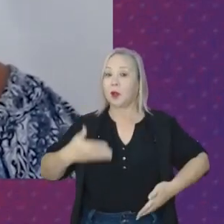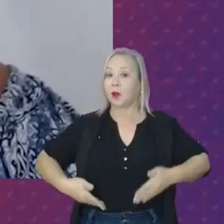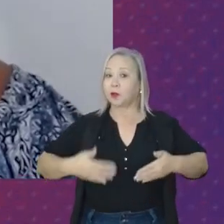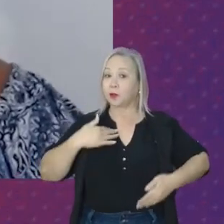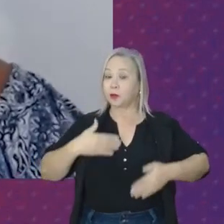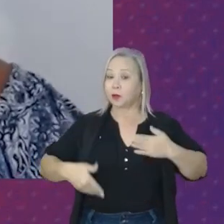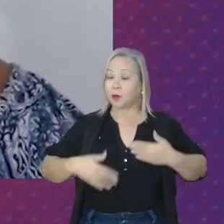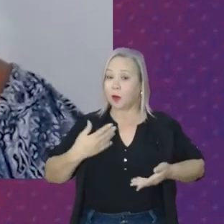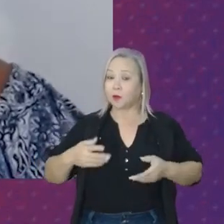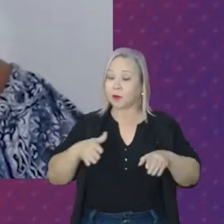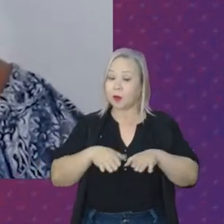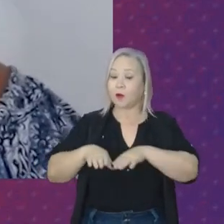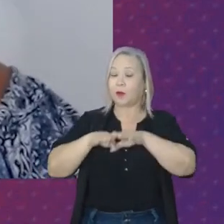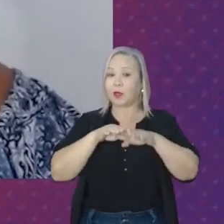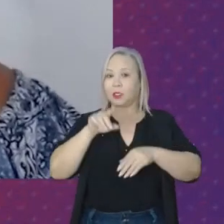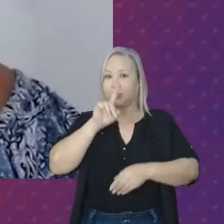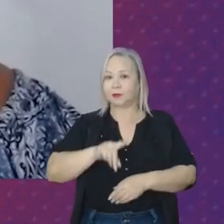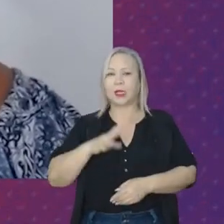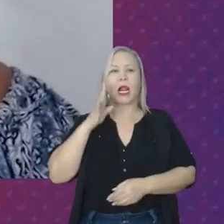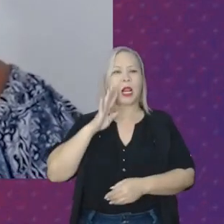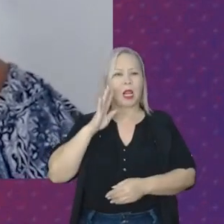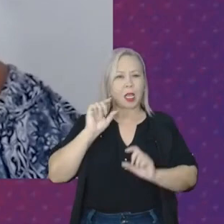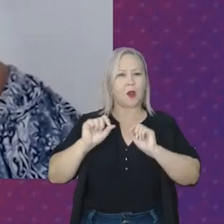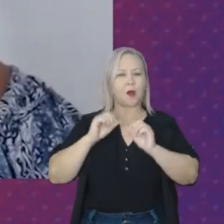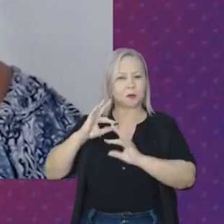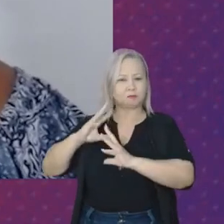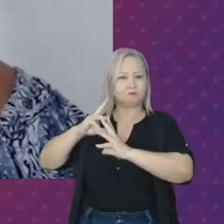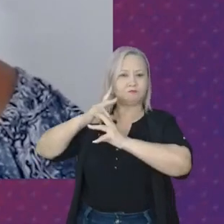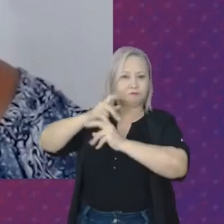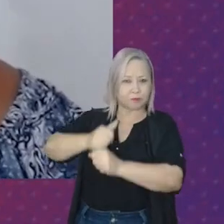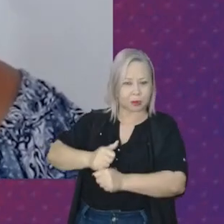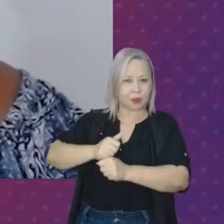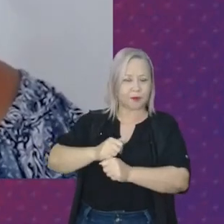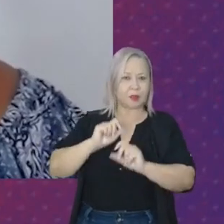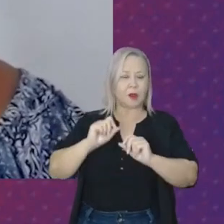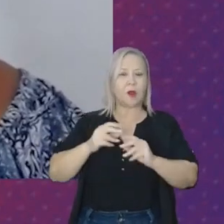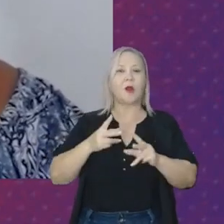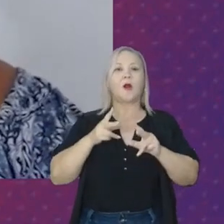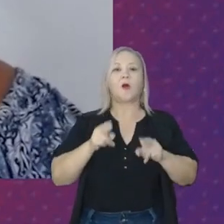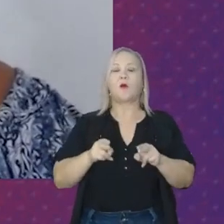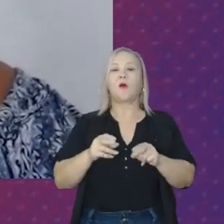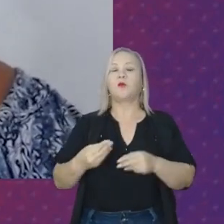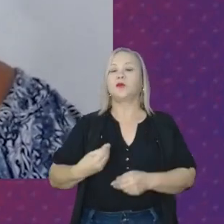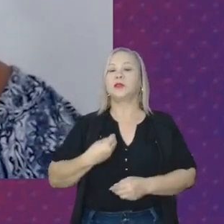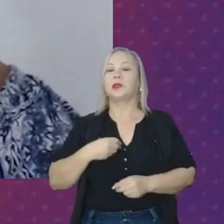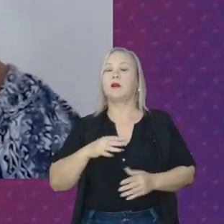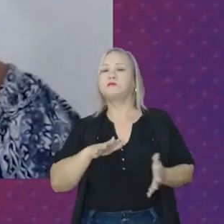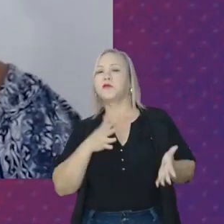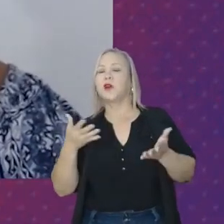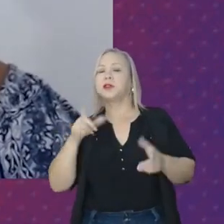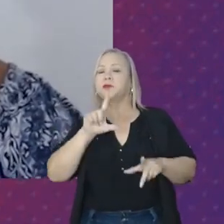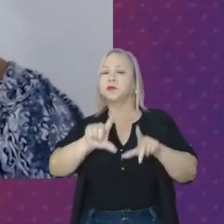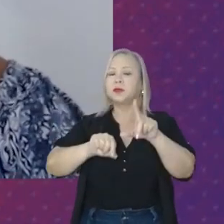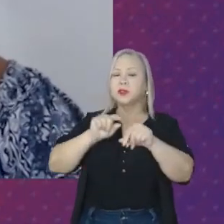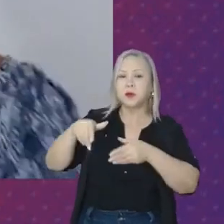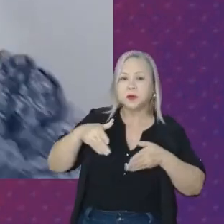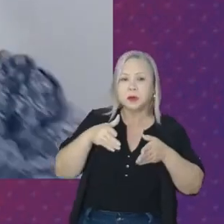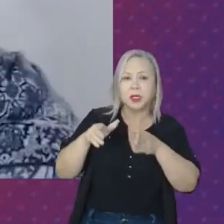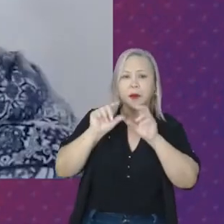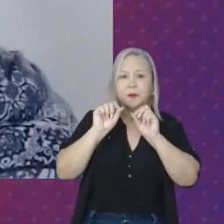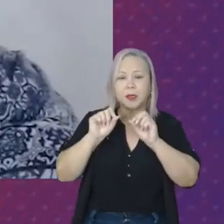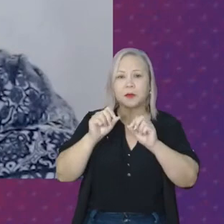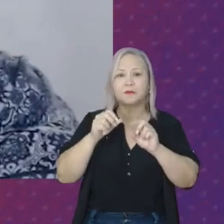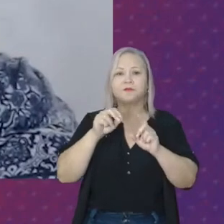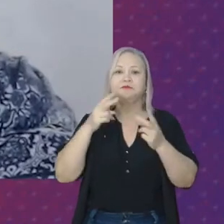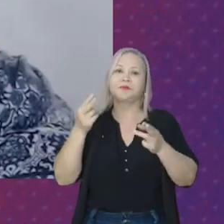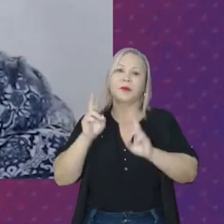direitos. É muito bacana a gente fazer esse retrospecto de como nós estávamos e quais são os caminhos e as expectativas para